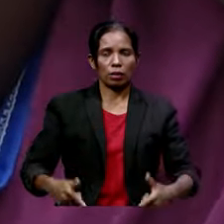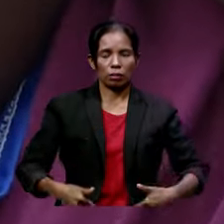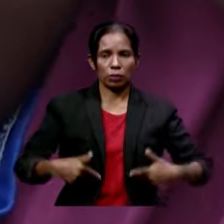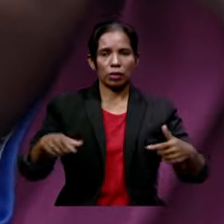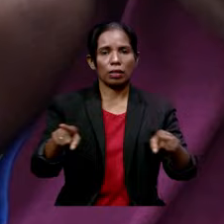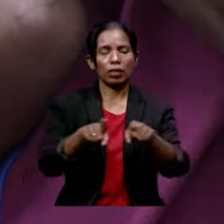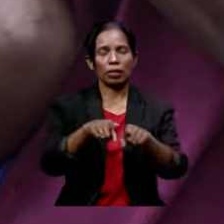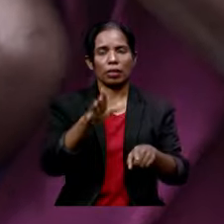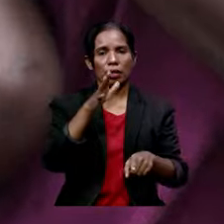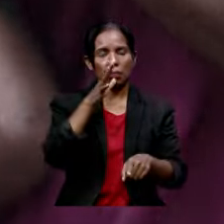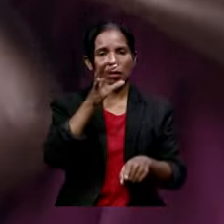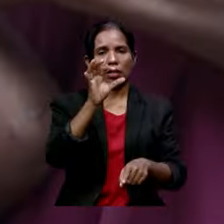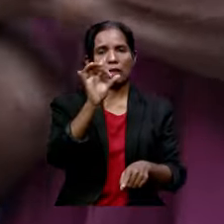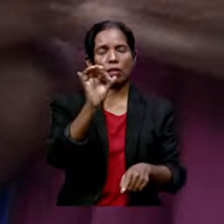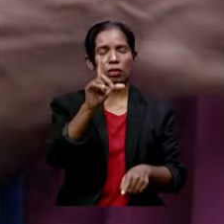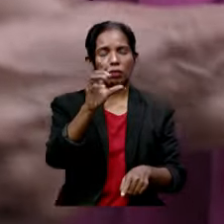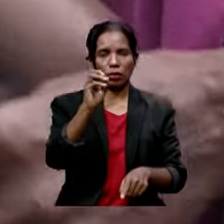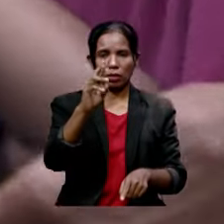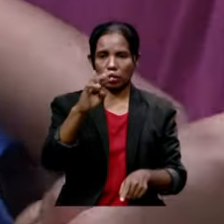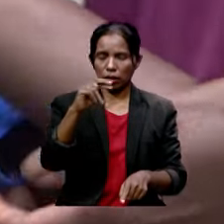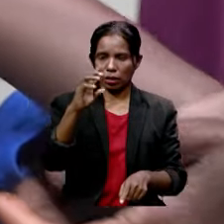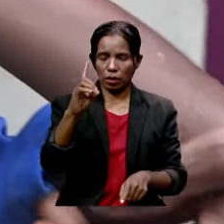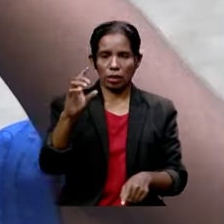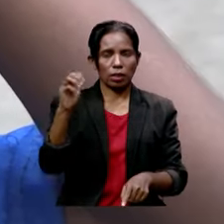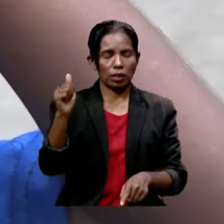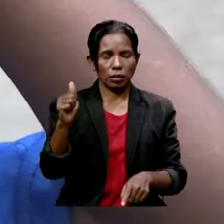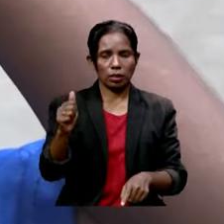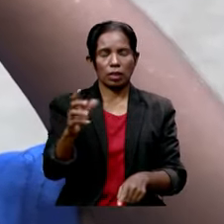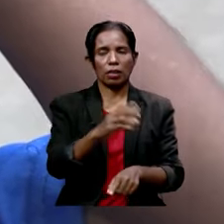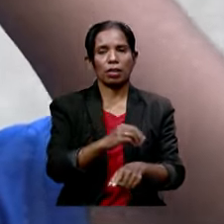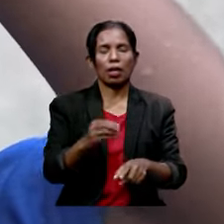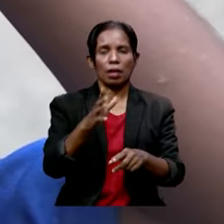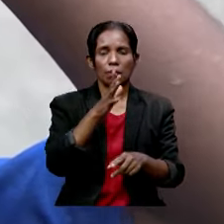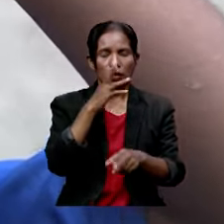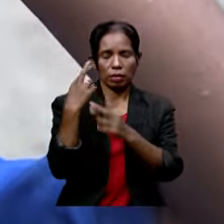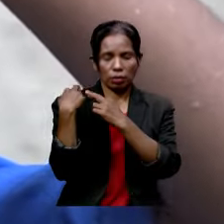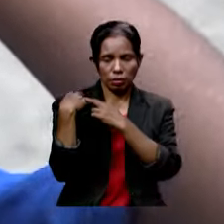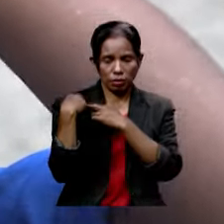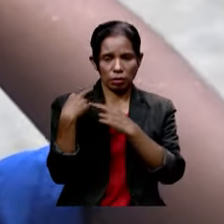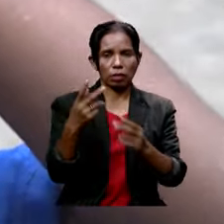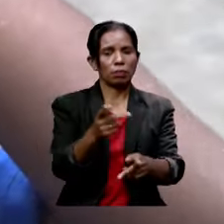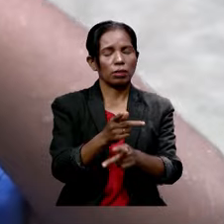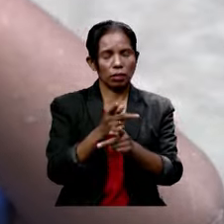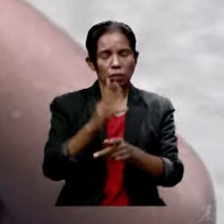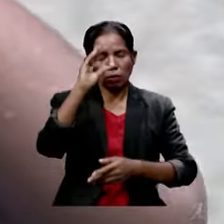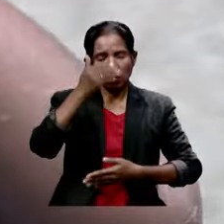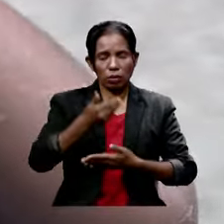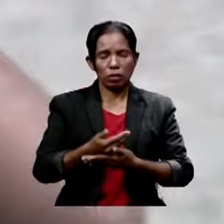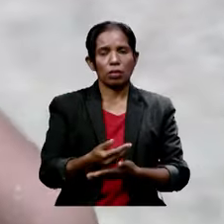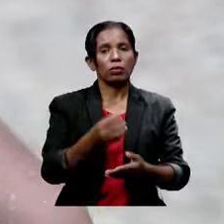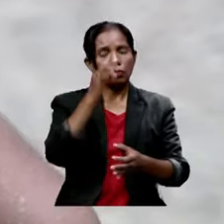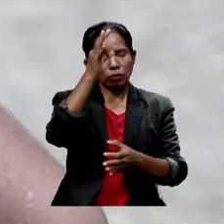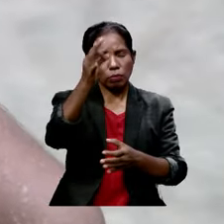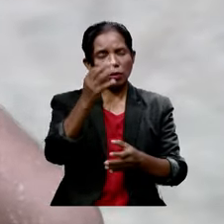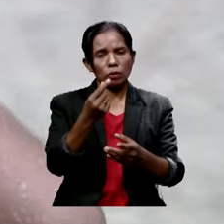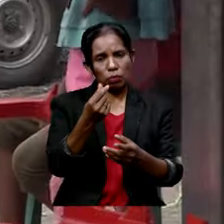Ribeiro. Enquanto knar inang niang hanesan cuida no garante oang ni futuro mos mis los. No uinsa makuan ida